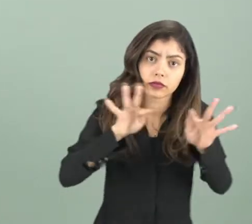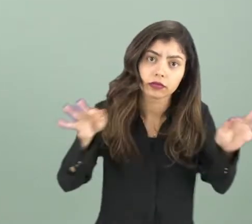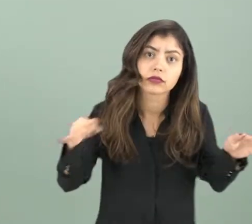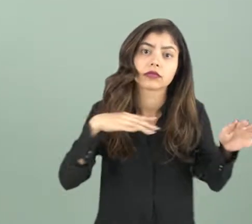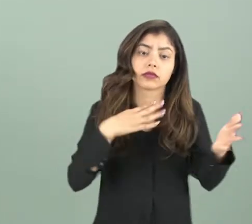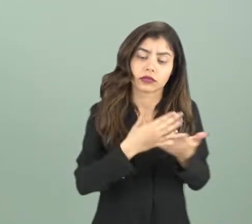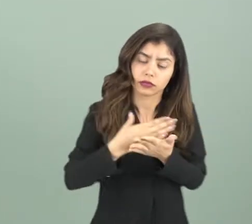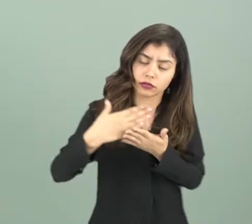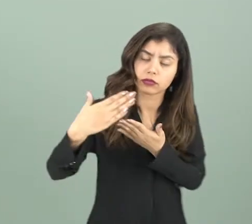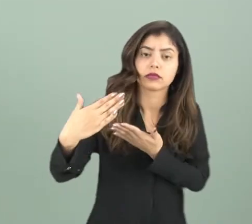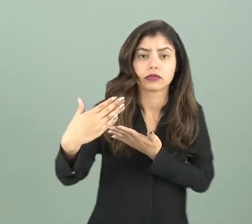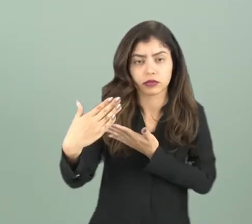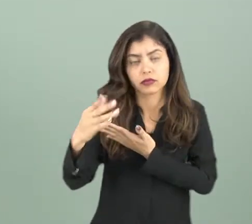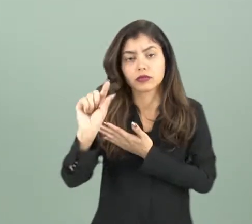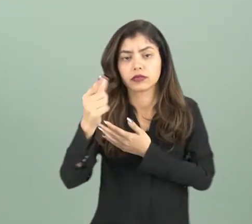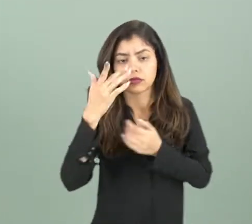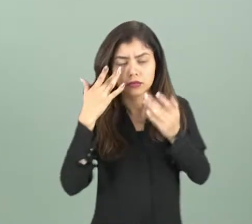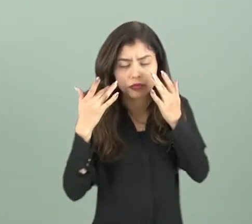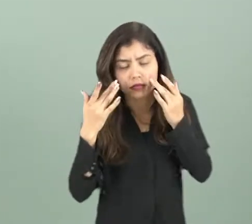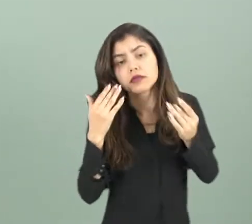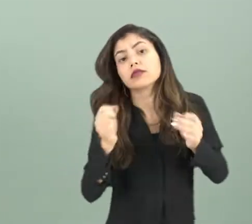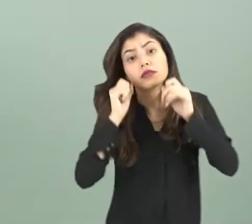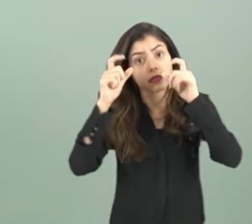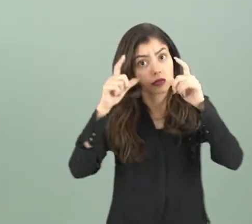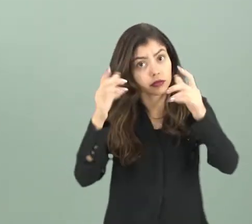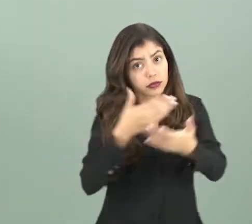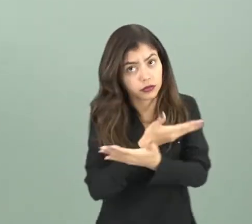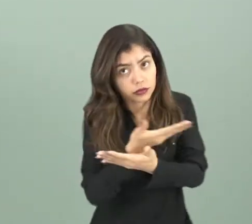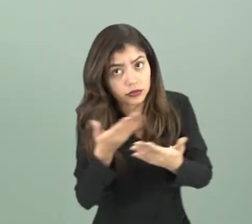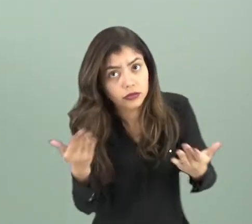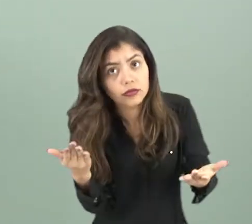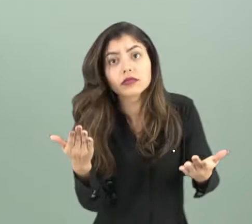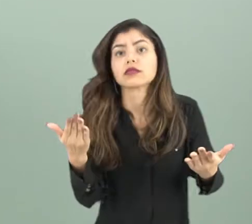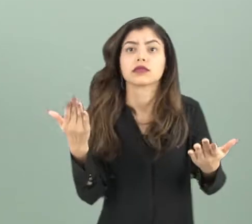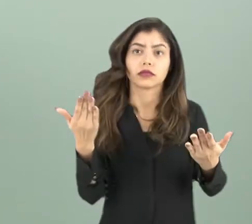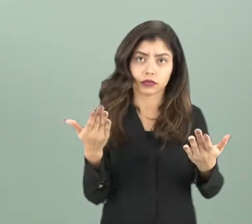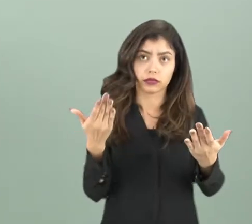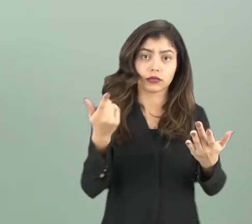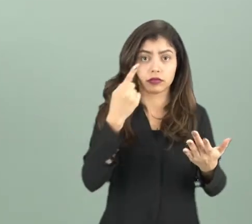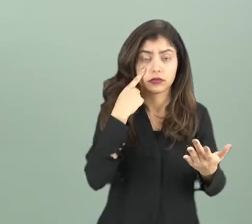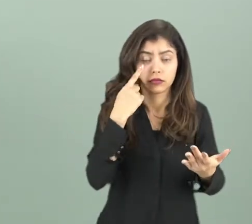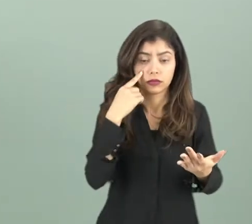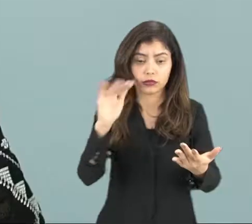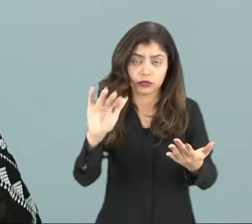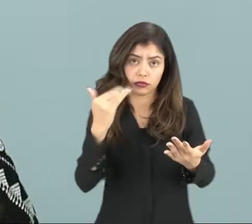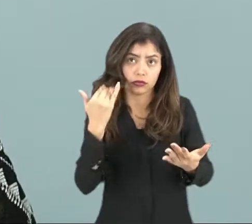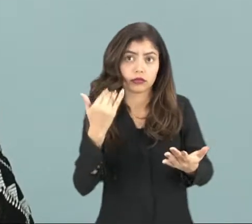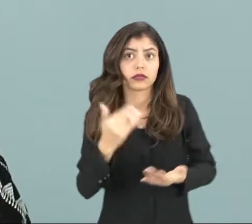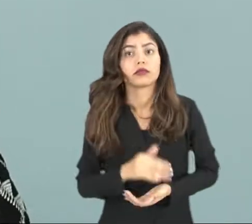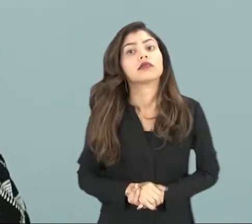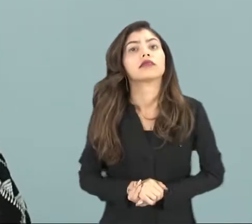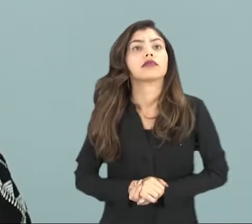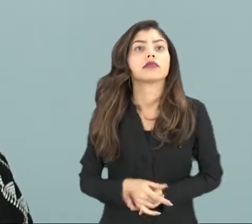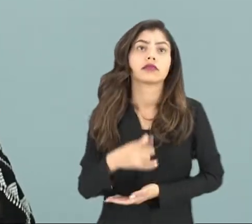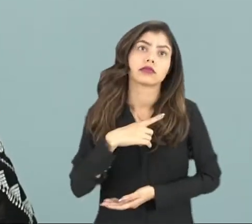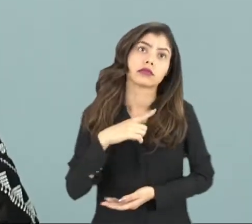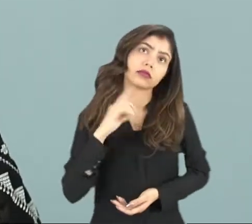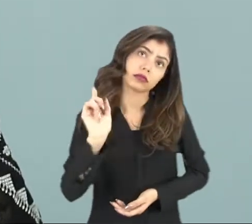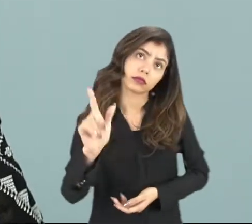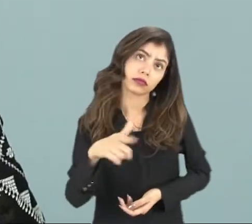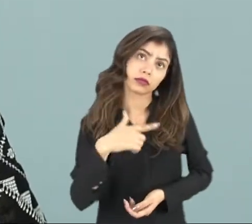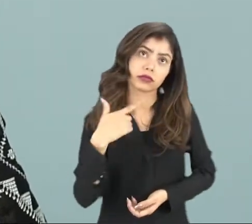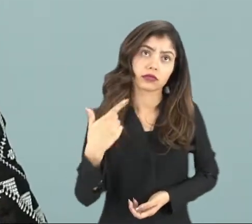frase do iniciozinho dessa pequena encenação, só para chamar a sua atenção, para você ficar de olho aqui. Nós temos uma